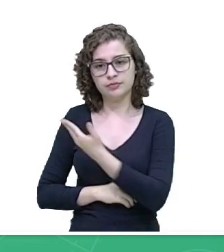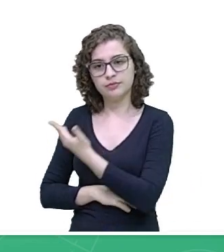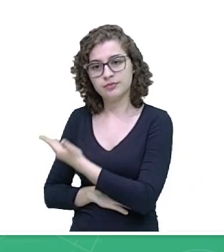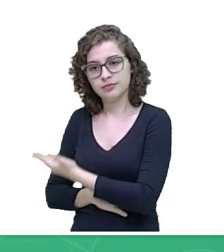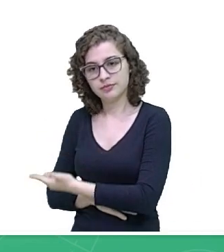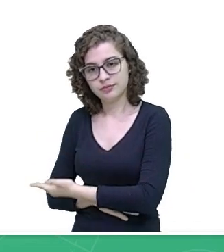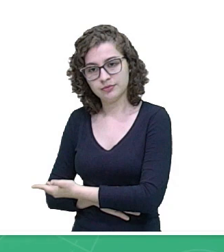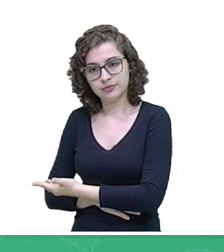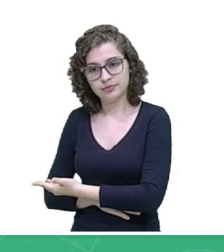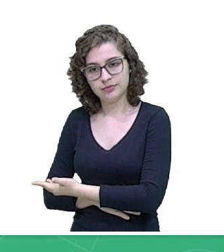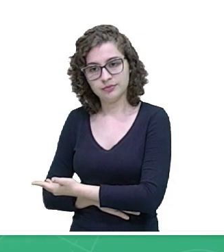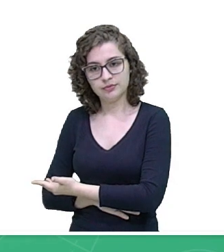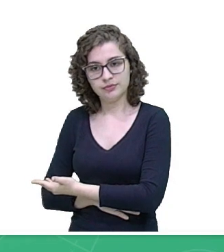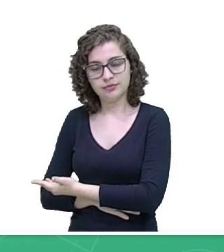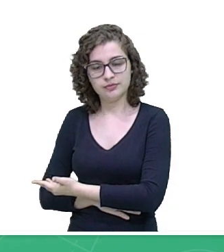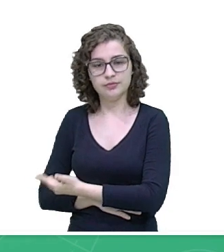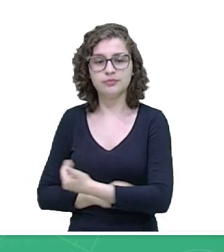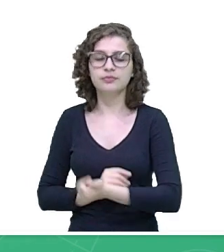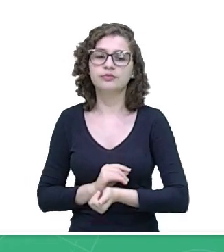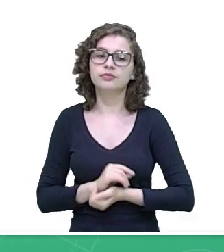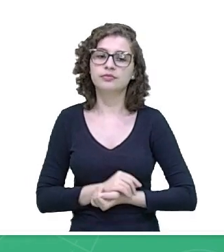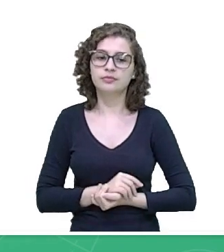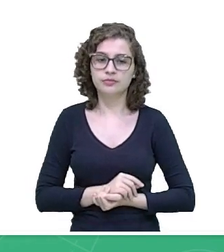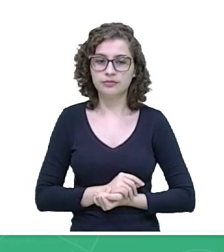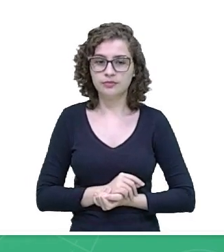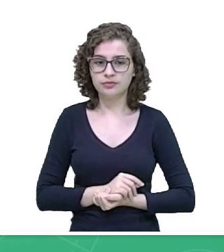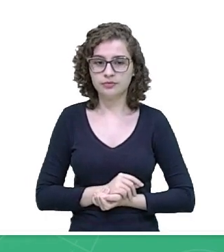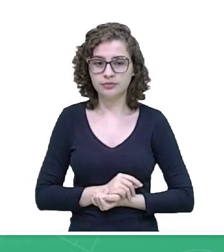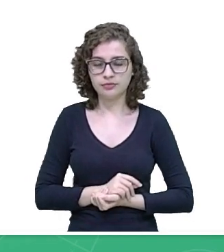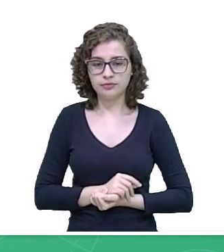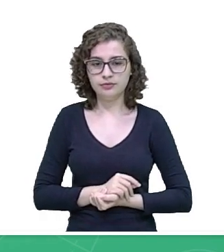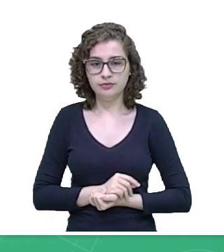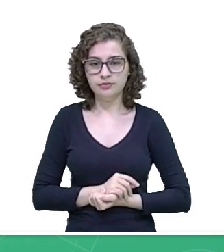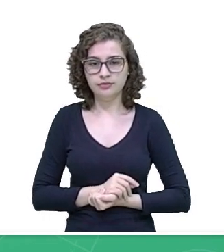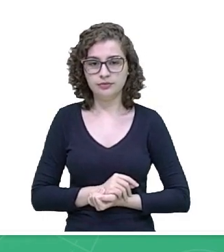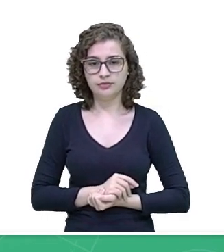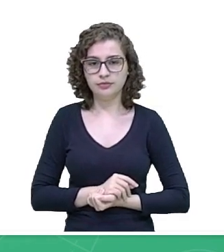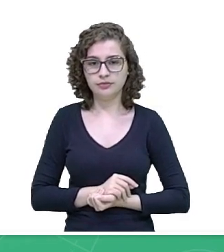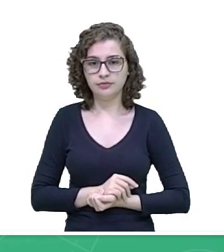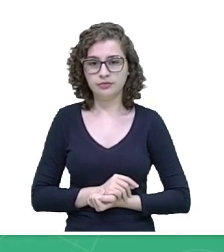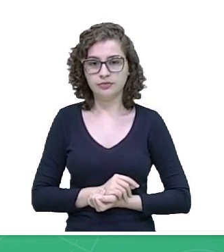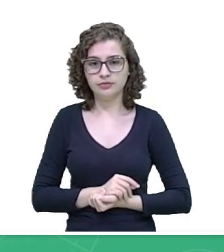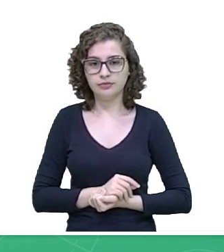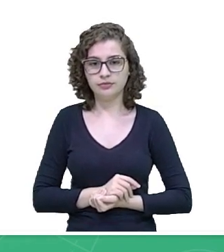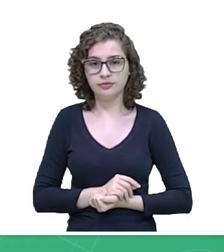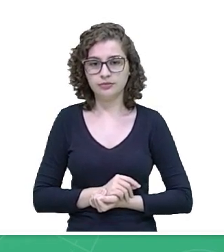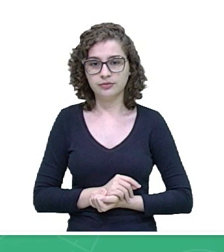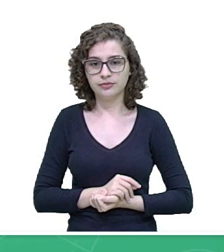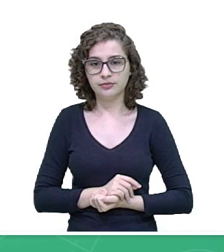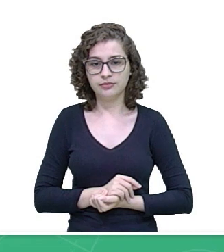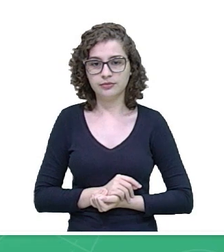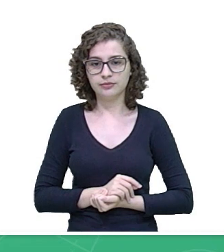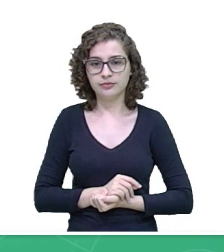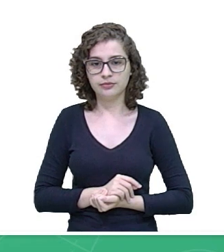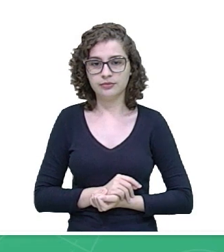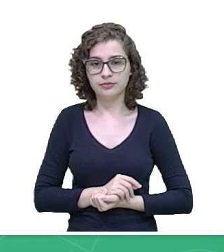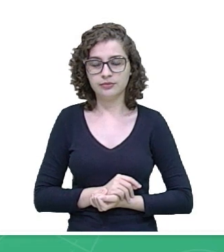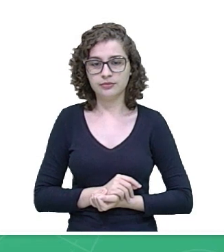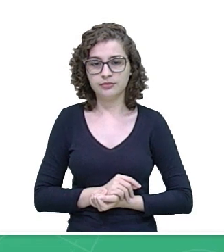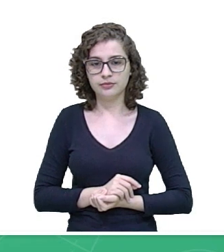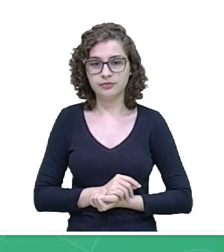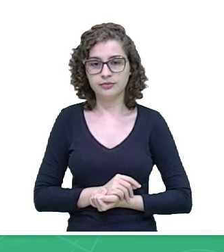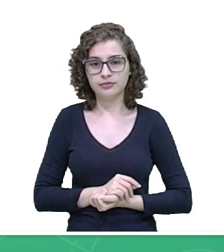calorias. Na letra B, 1.200. Na letra C, 9.000. Na letra D, 6.000 calorias. E na letra